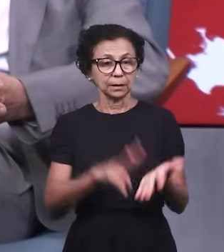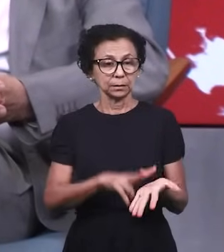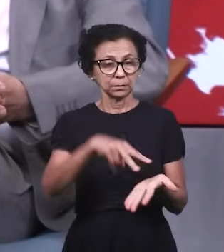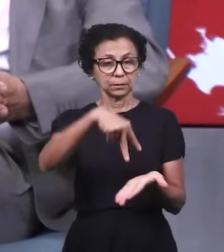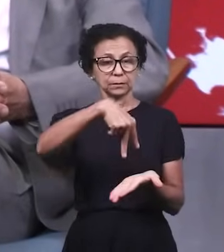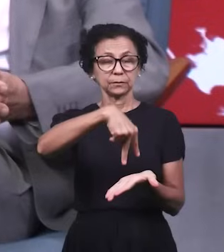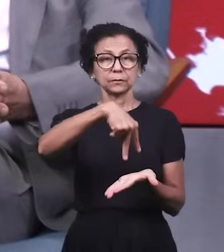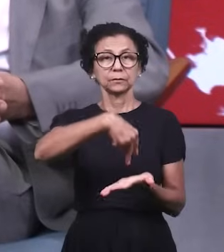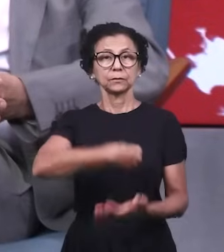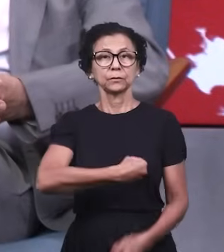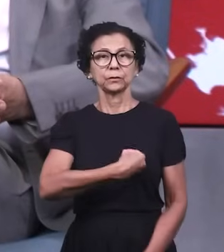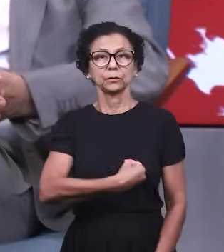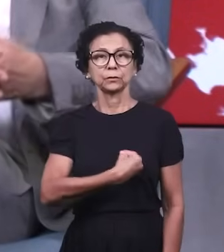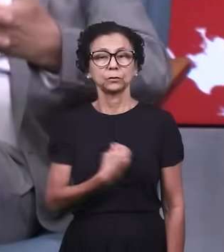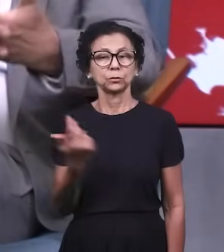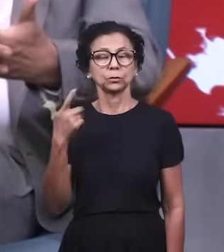novamente.